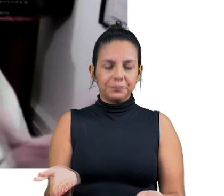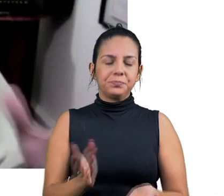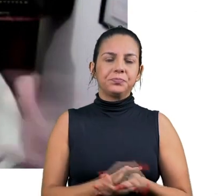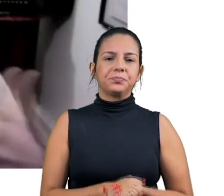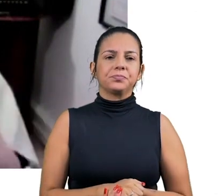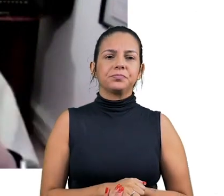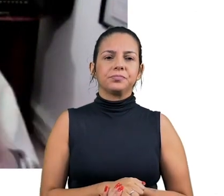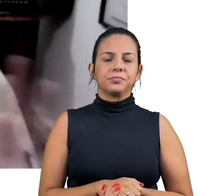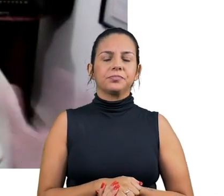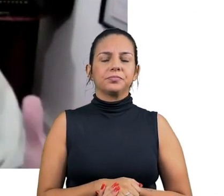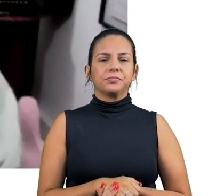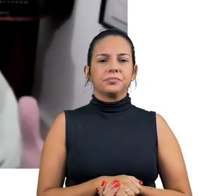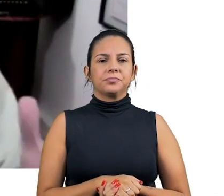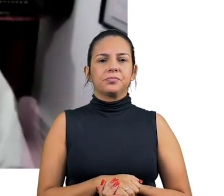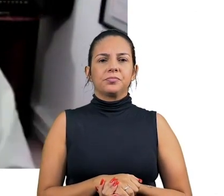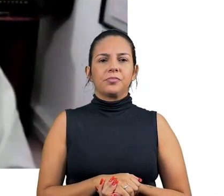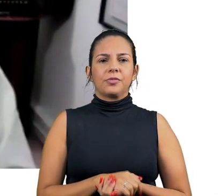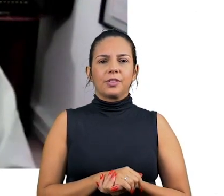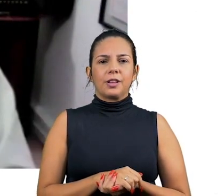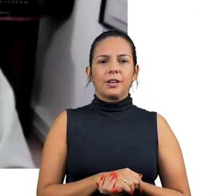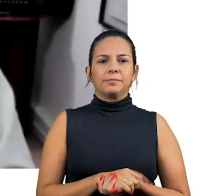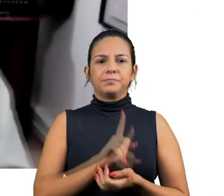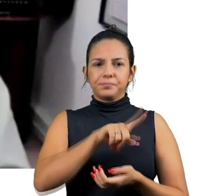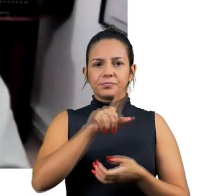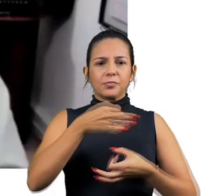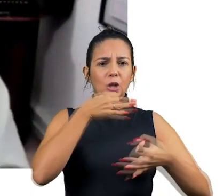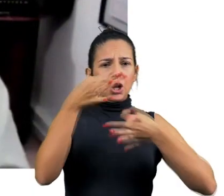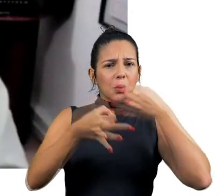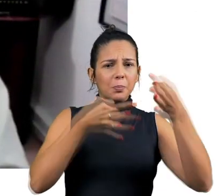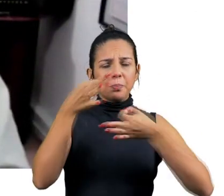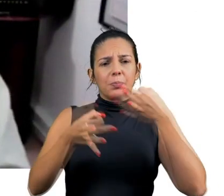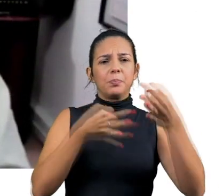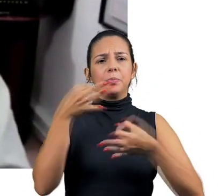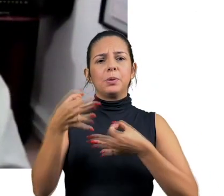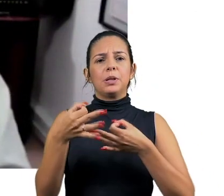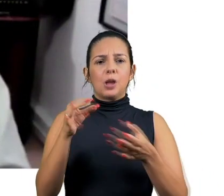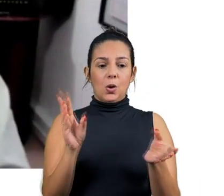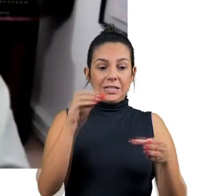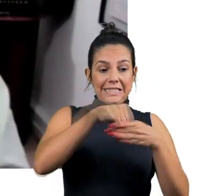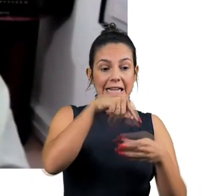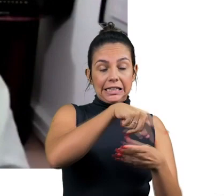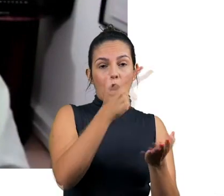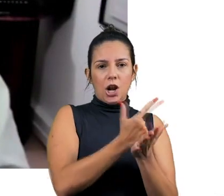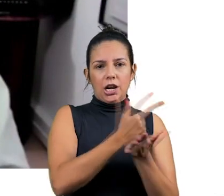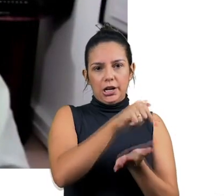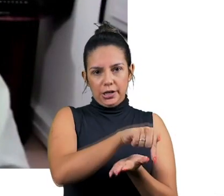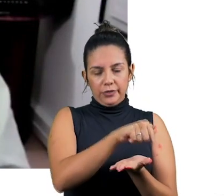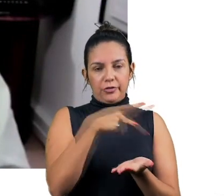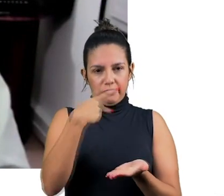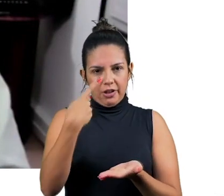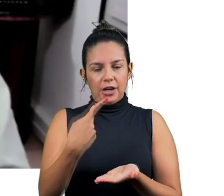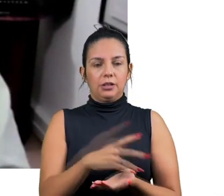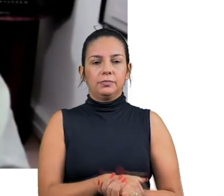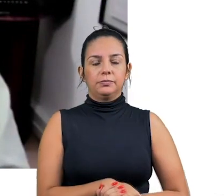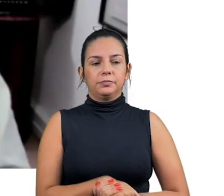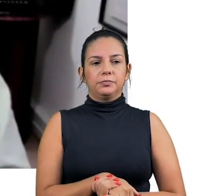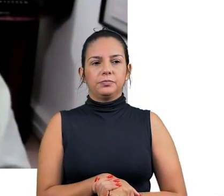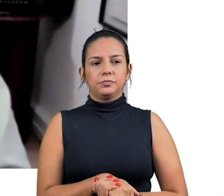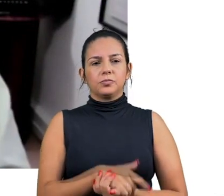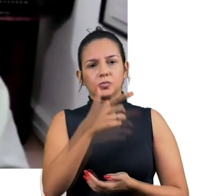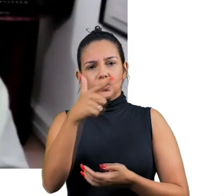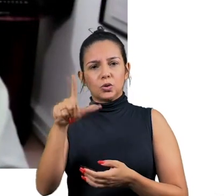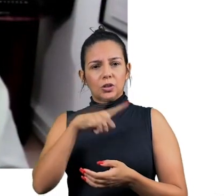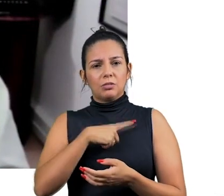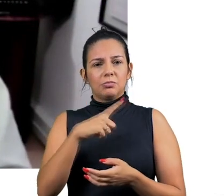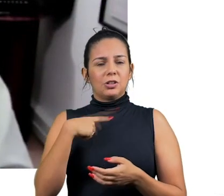Então, esse é o argumento central do tempo de governantes ocidentais. E, por outro